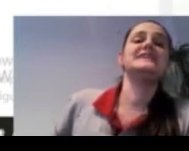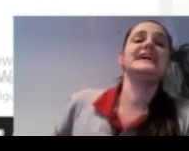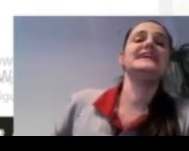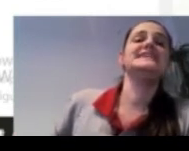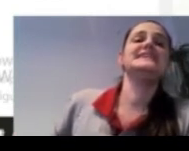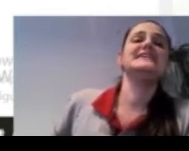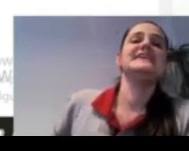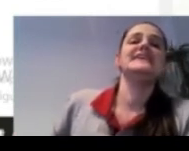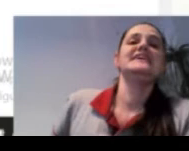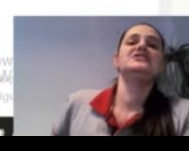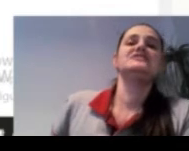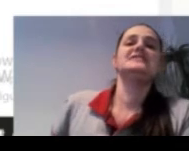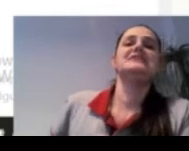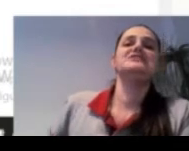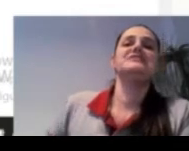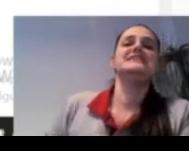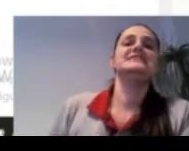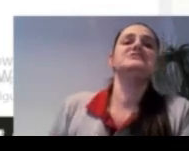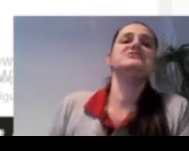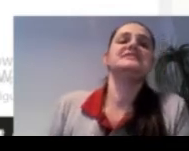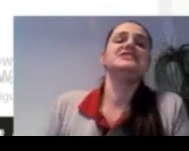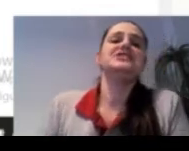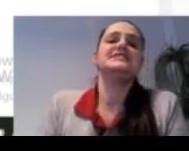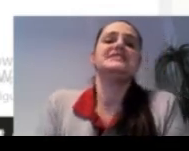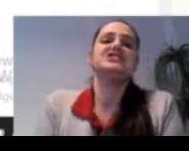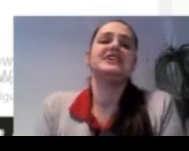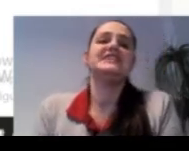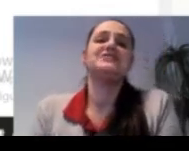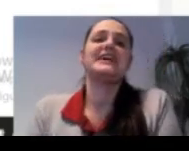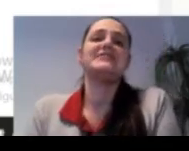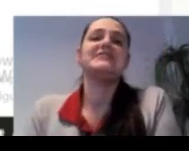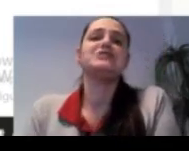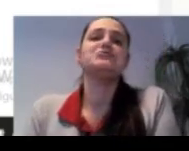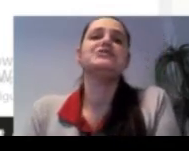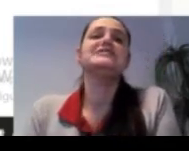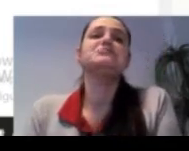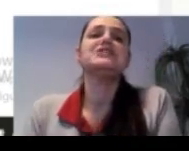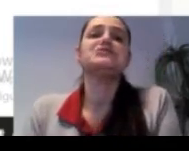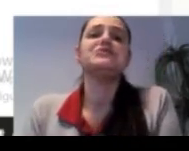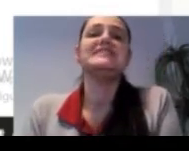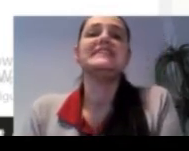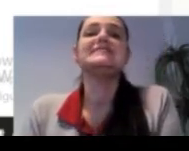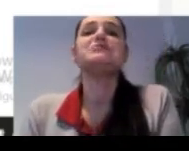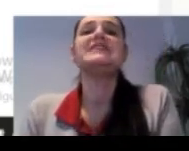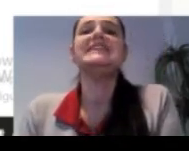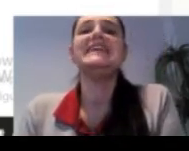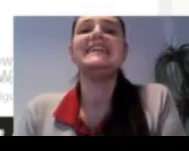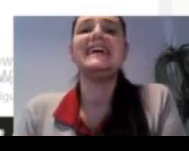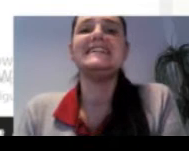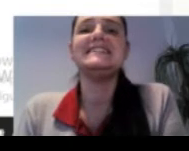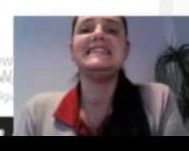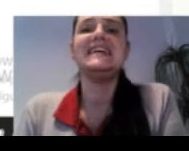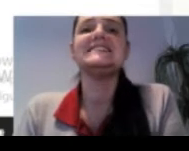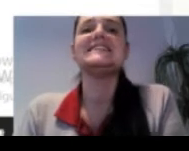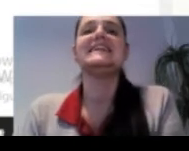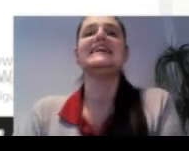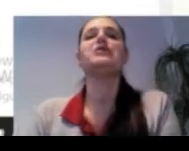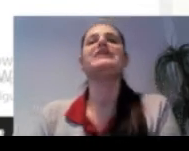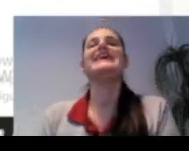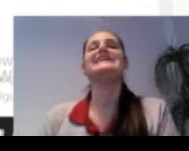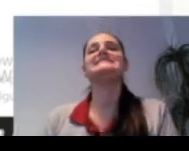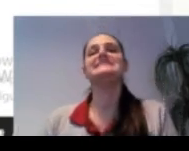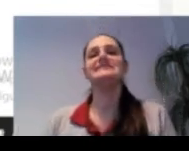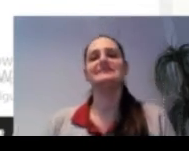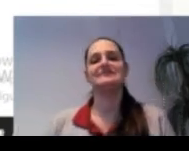tem uma reportagem justamente falando que os cientistas já identificaram 14 mutações dessa proteína S, essa